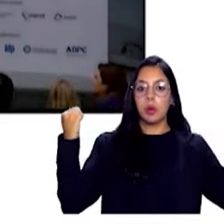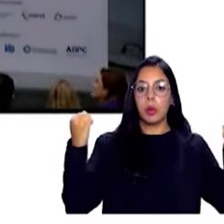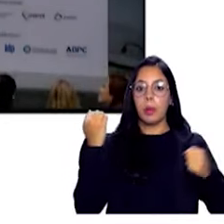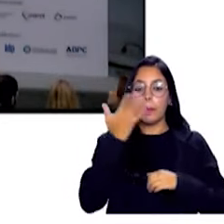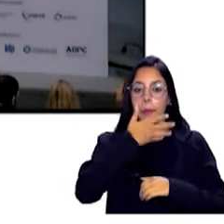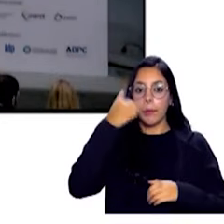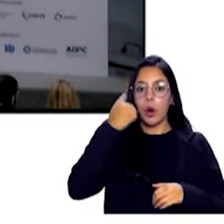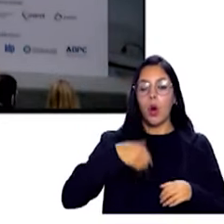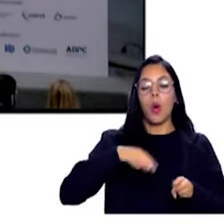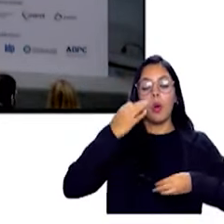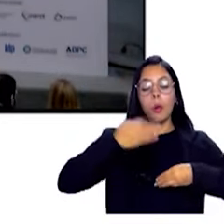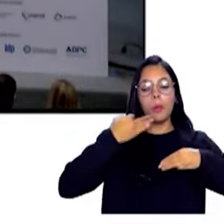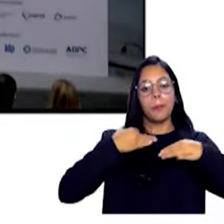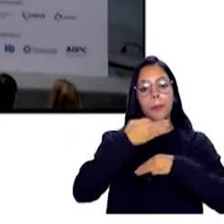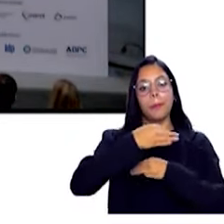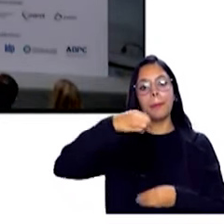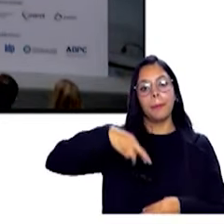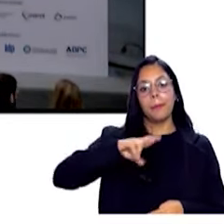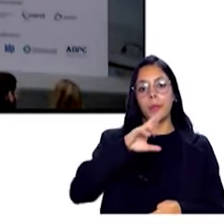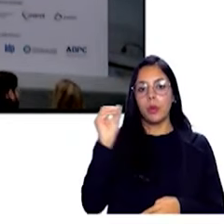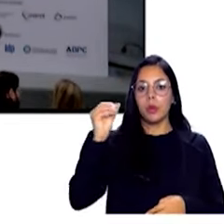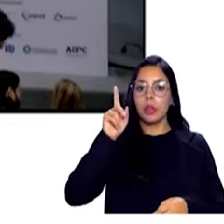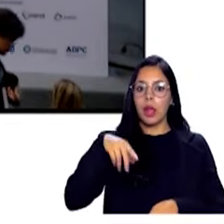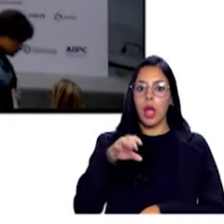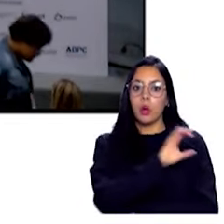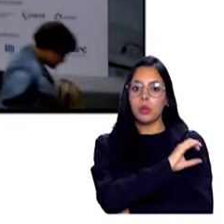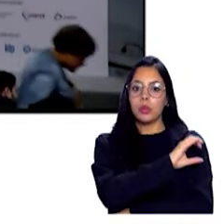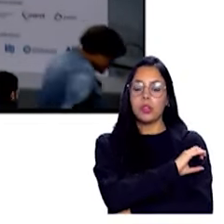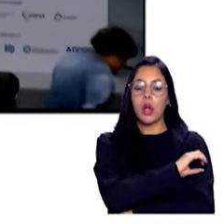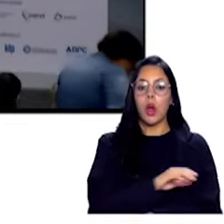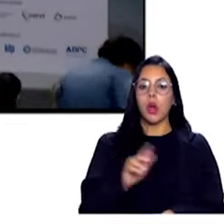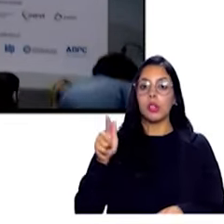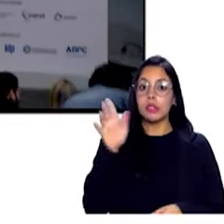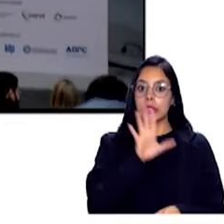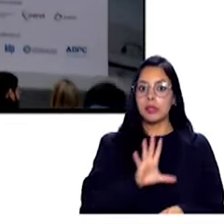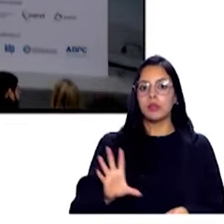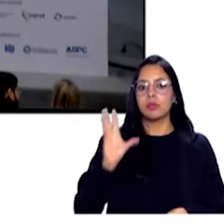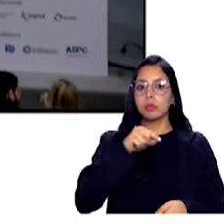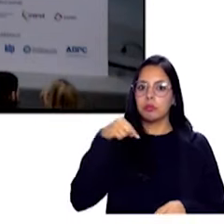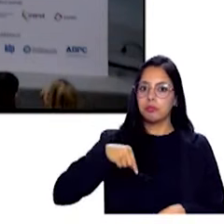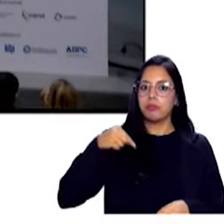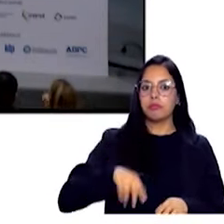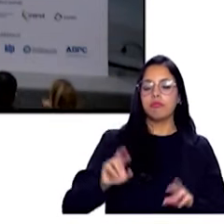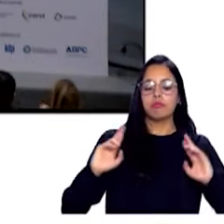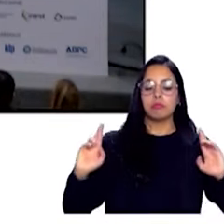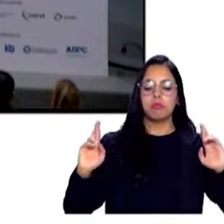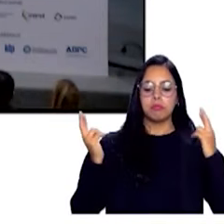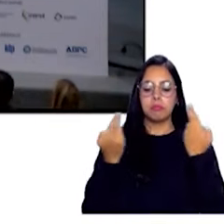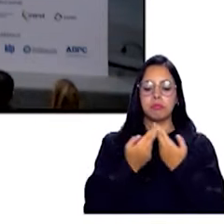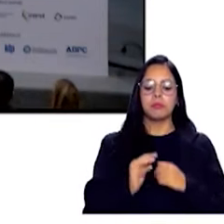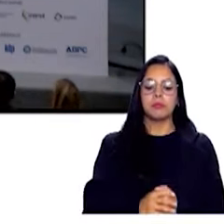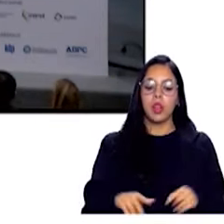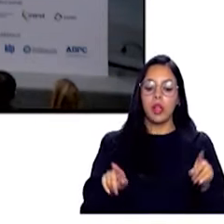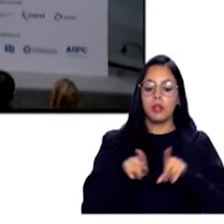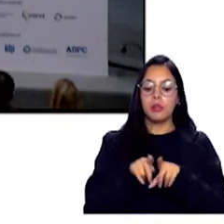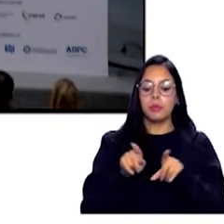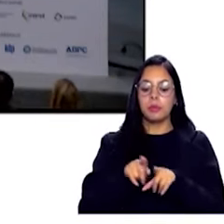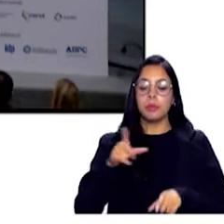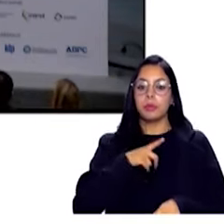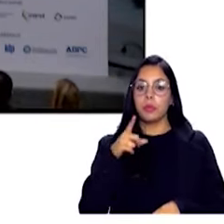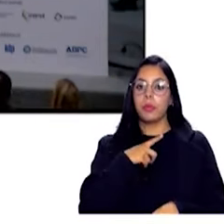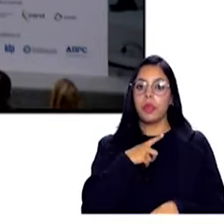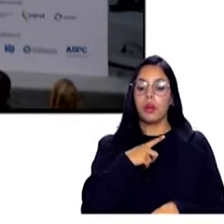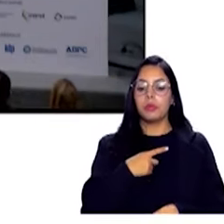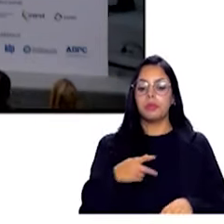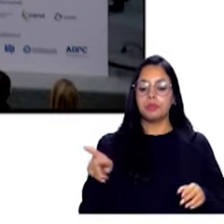campel Marques Coordenador Geral do congresso e na qualidade de palestrantes o sen